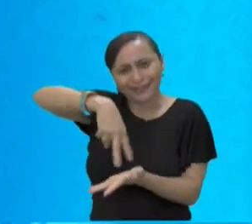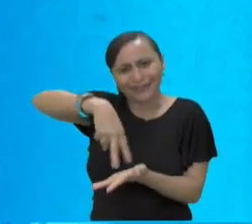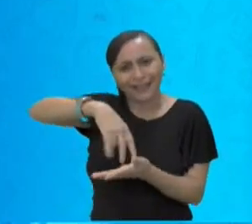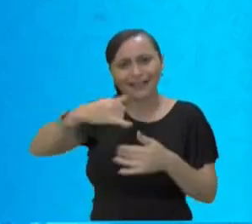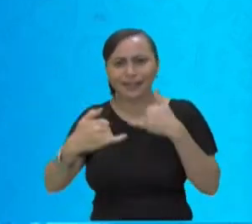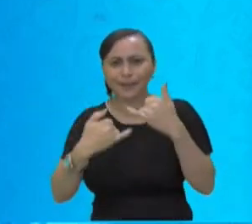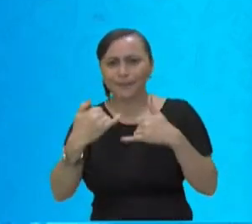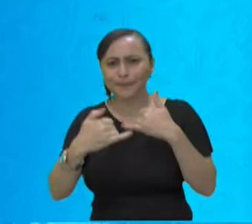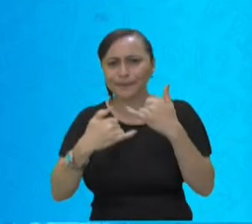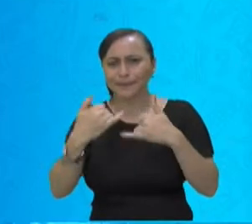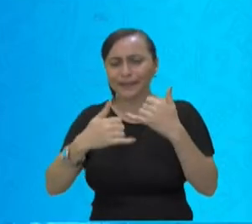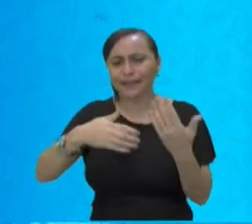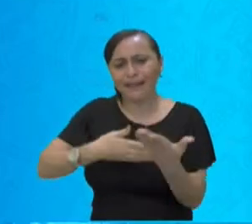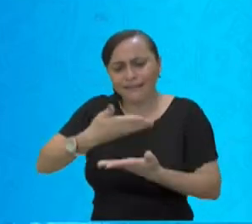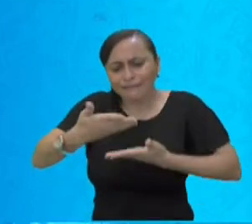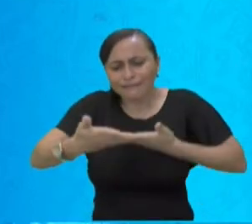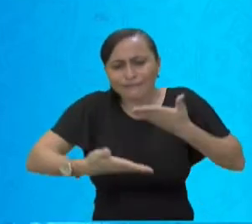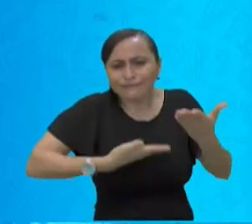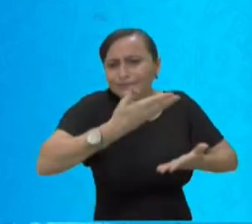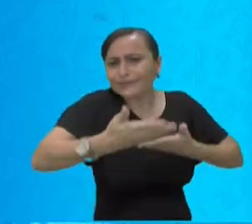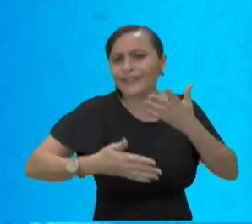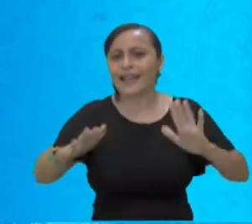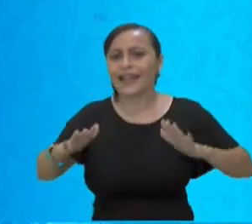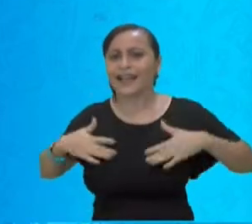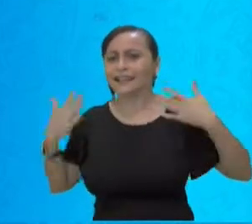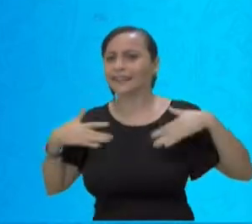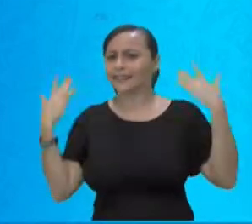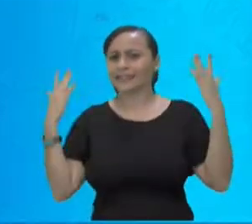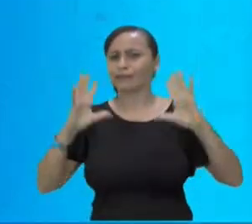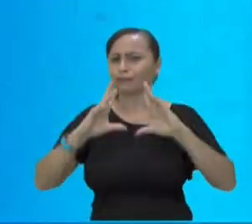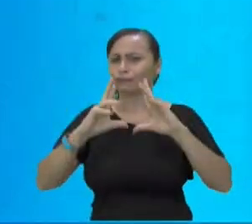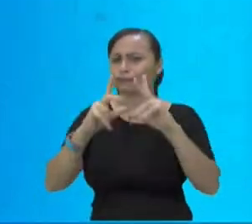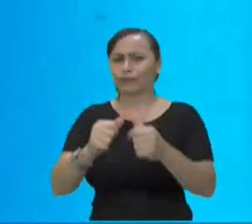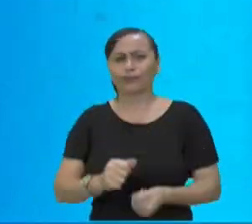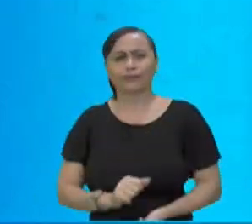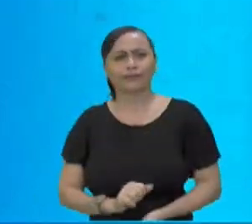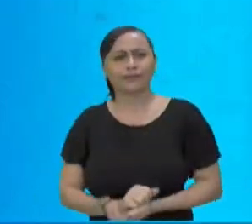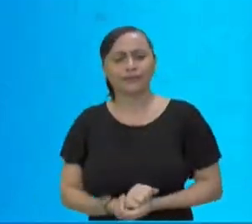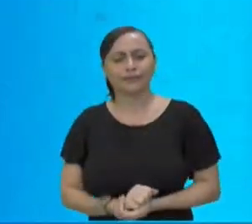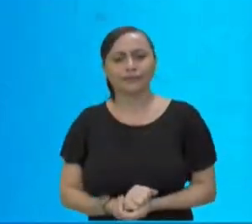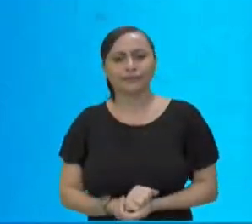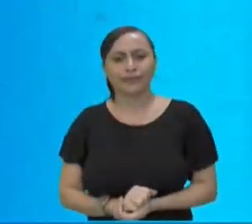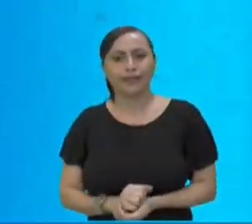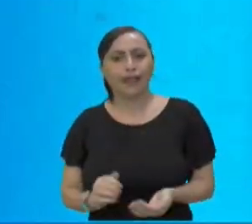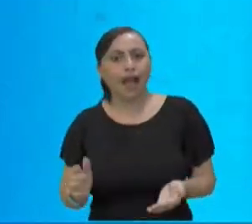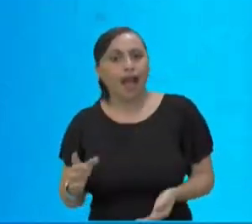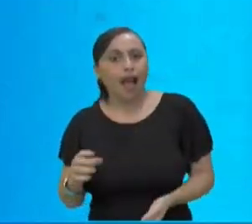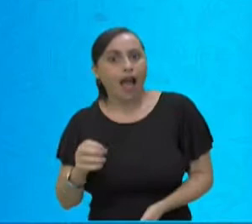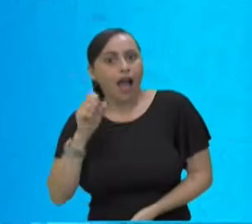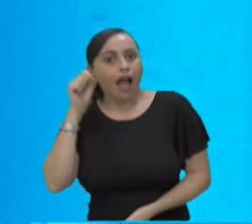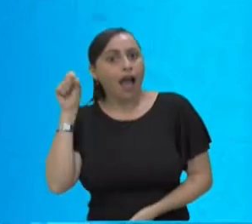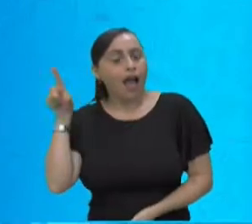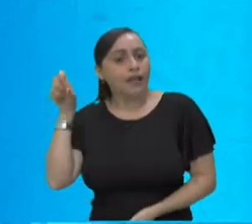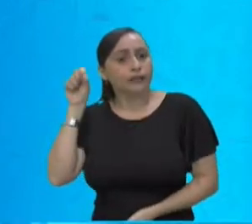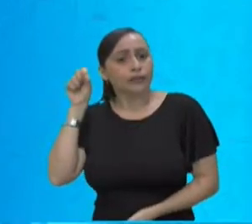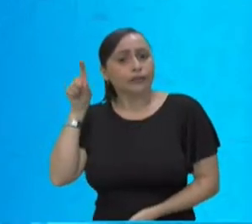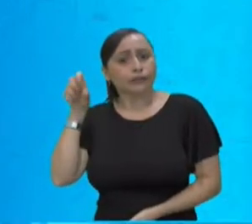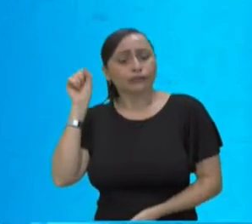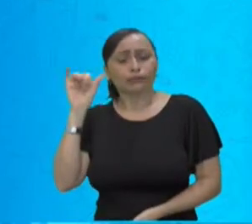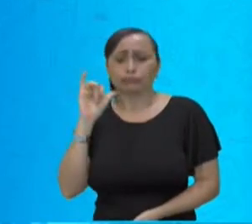de compartilhar sua alegria com todo mundo o azul